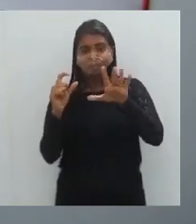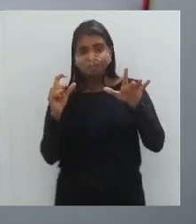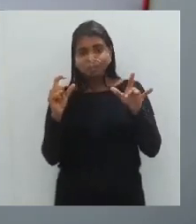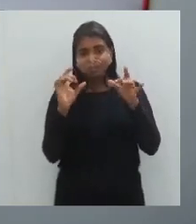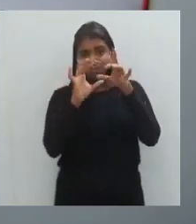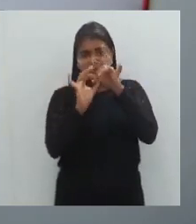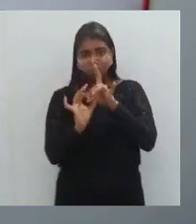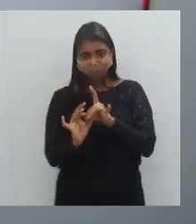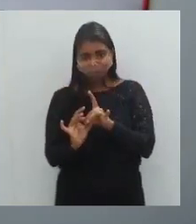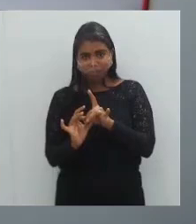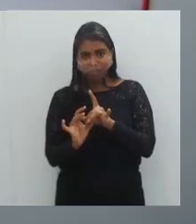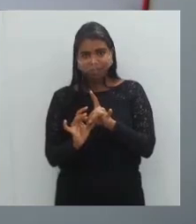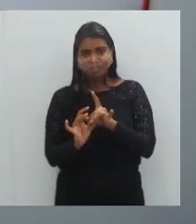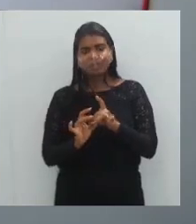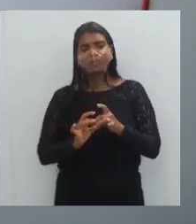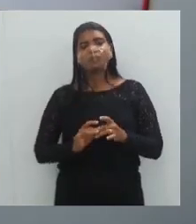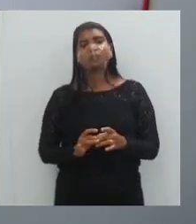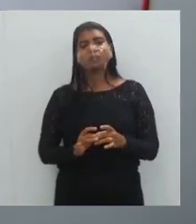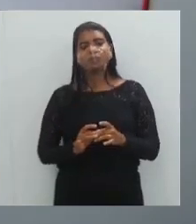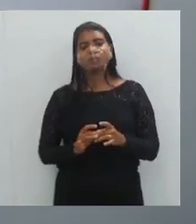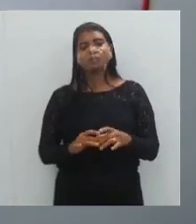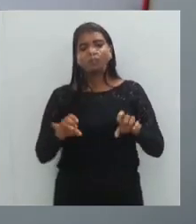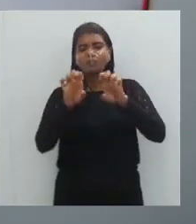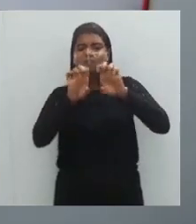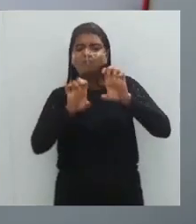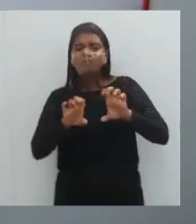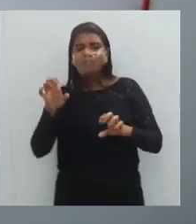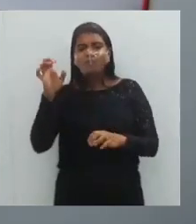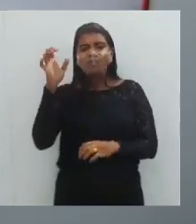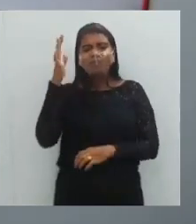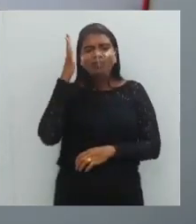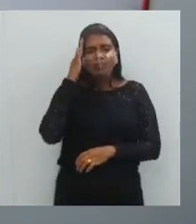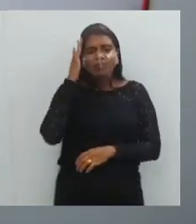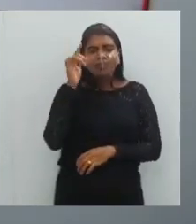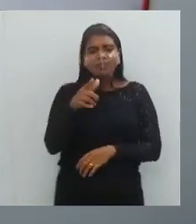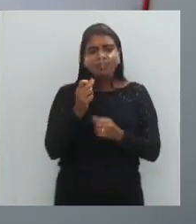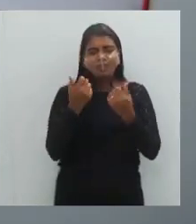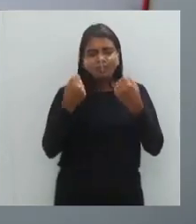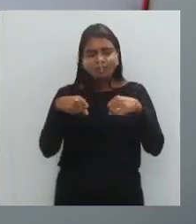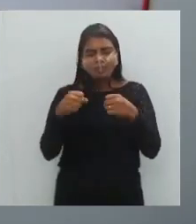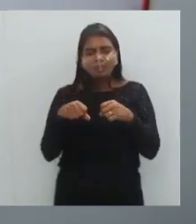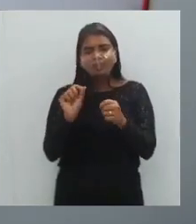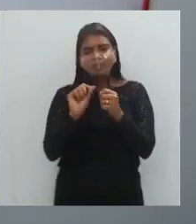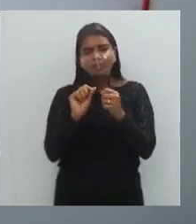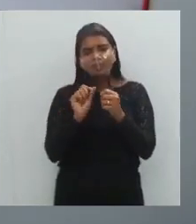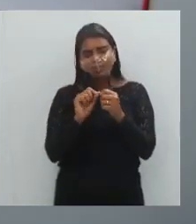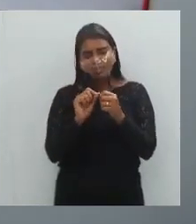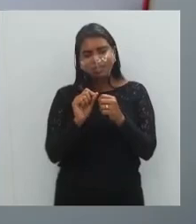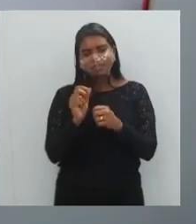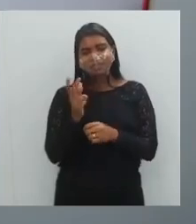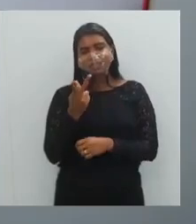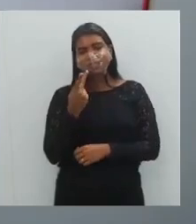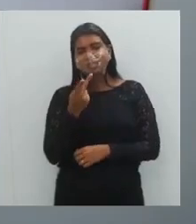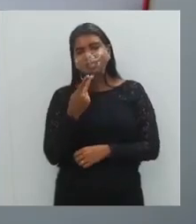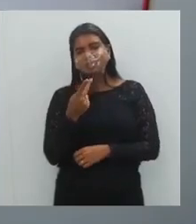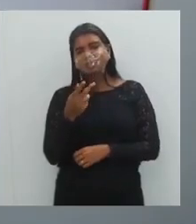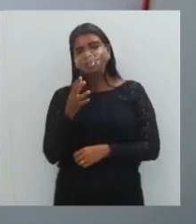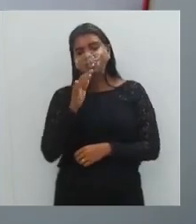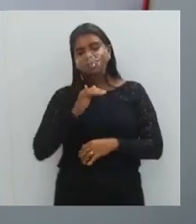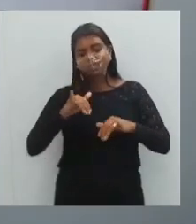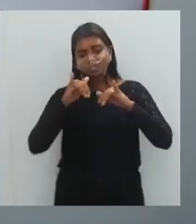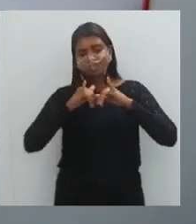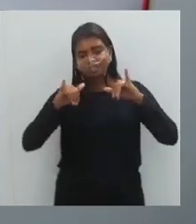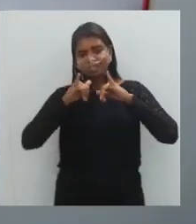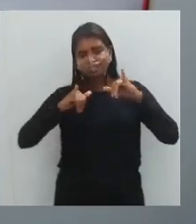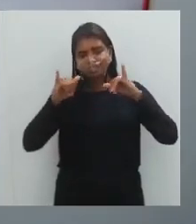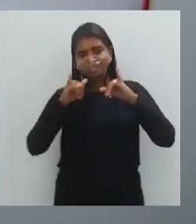do contexto. E esse contexto, para ser compreendido, você precisa fazer justamente o que tem dizendo aí no enunciado